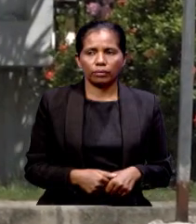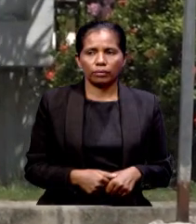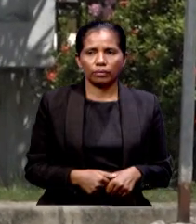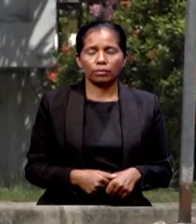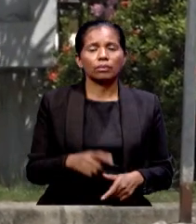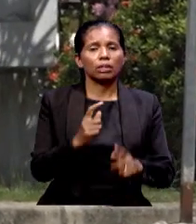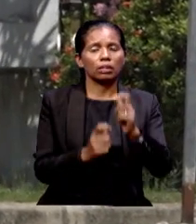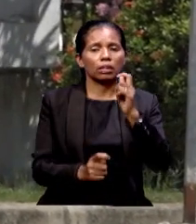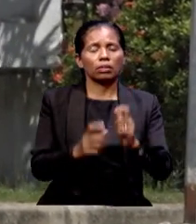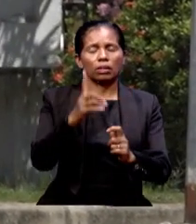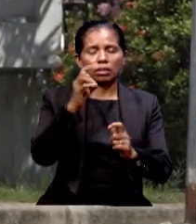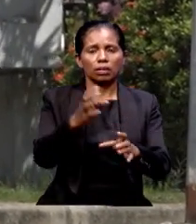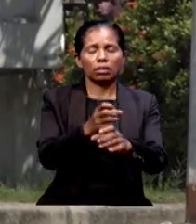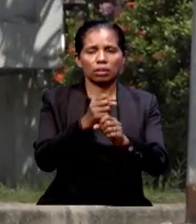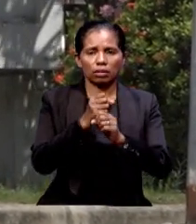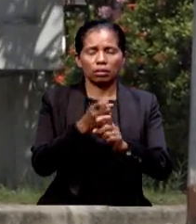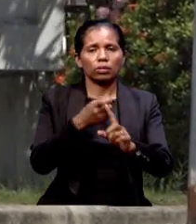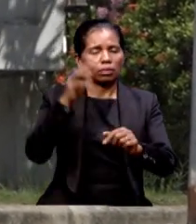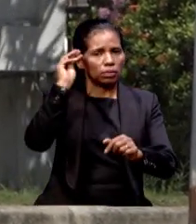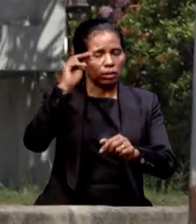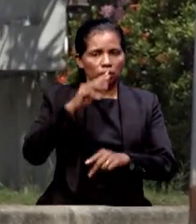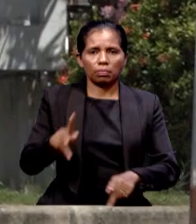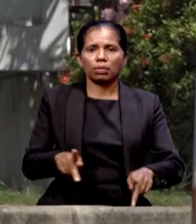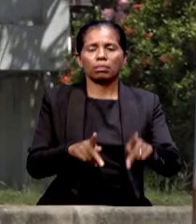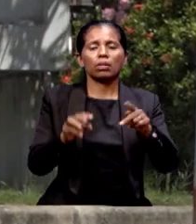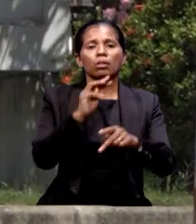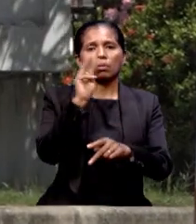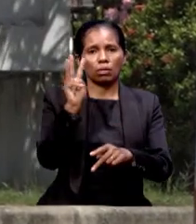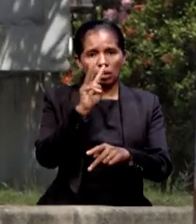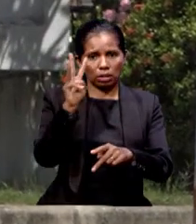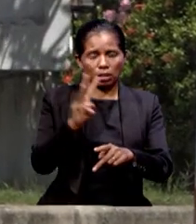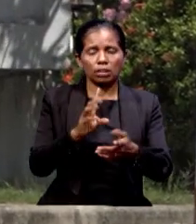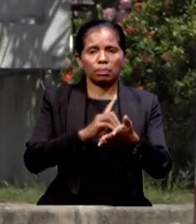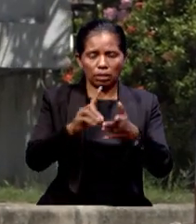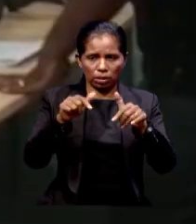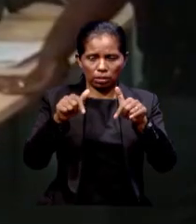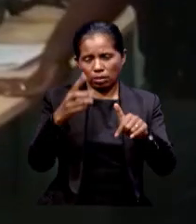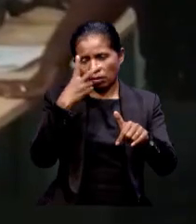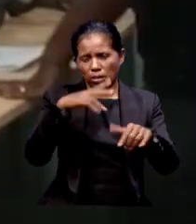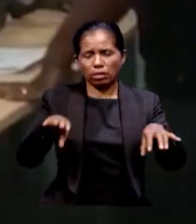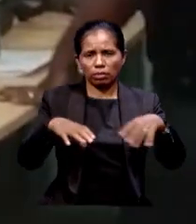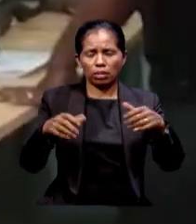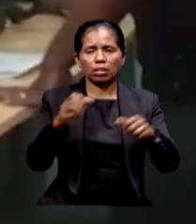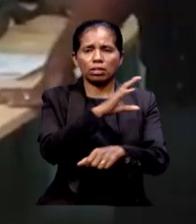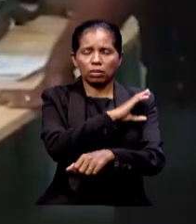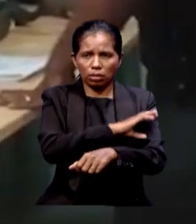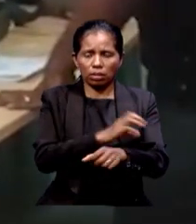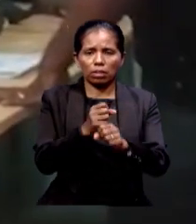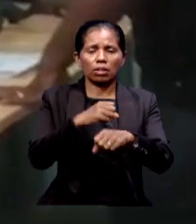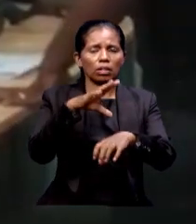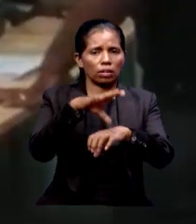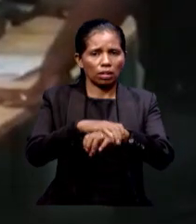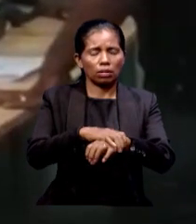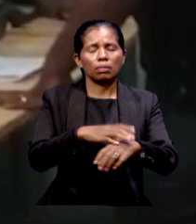Tribunal Distrital Dili simu promoção husi Ministério Público quarta semana nei ho dihare legalidade serviço autoridade segurança de behalobuska no